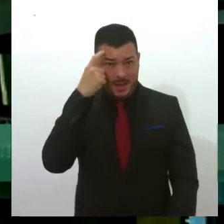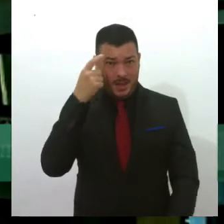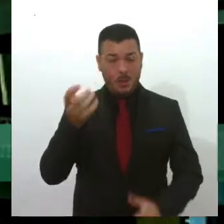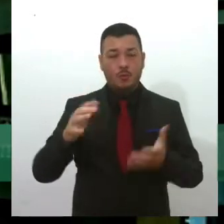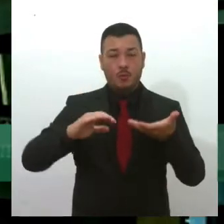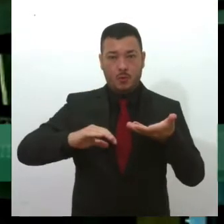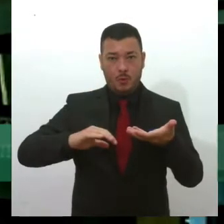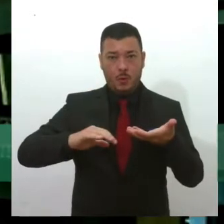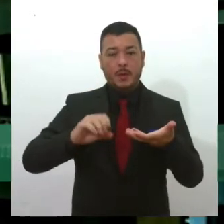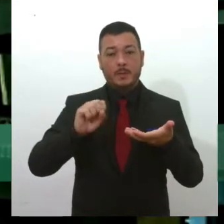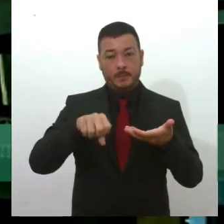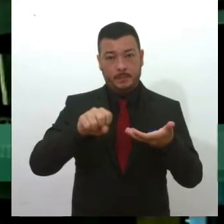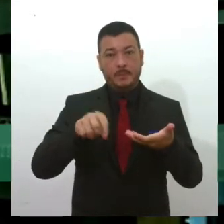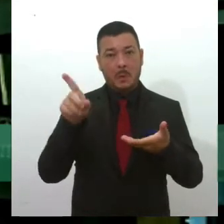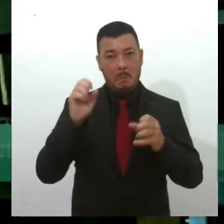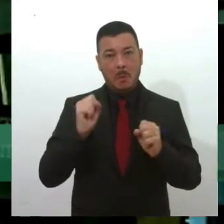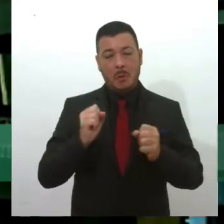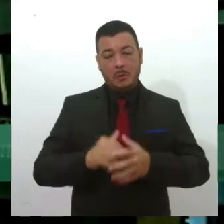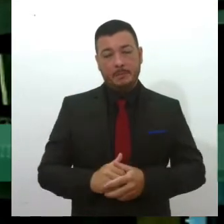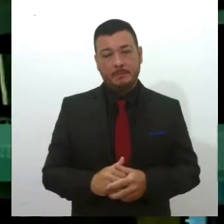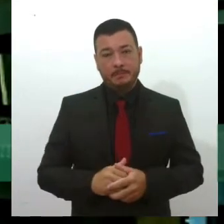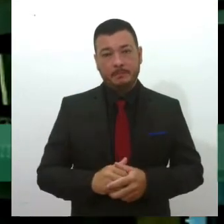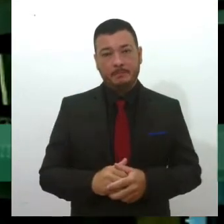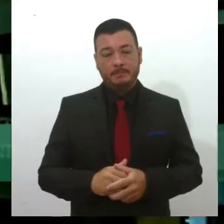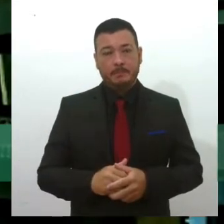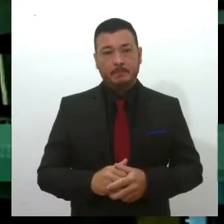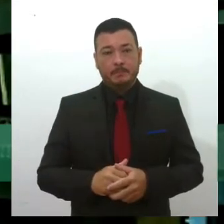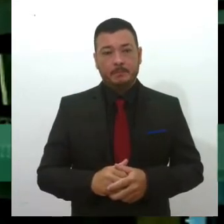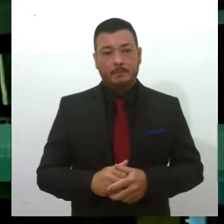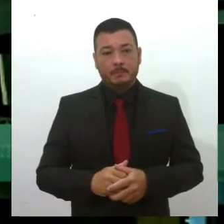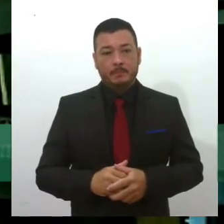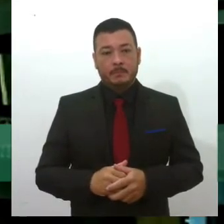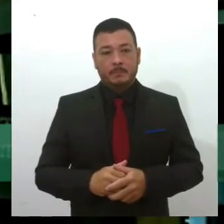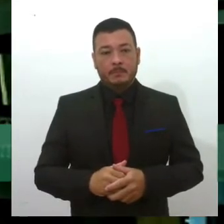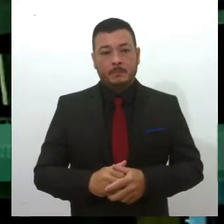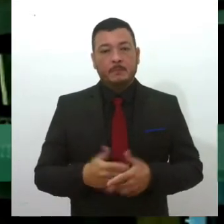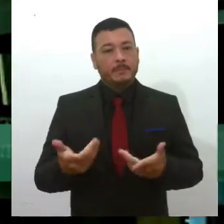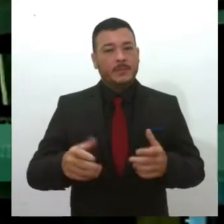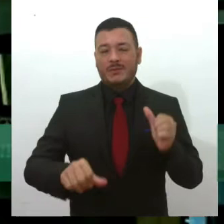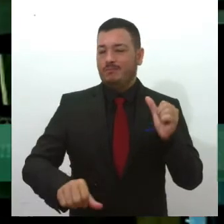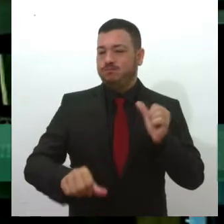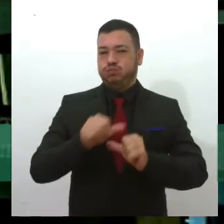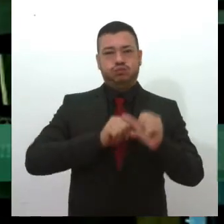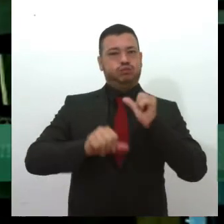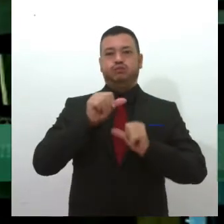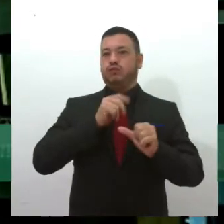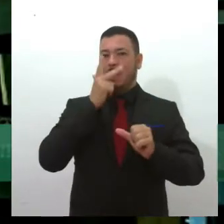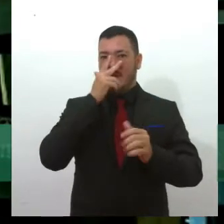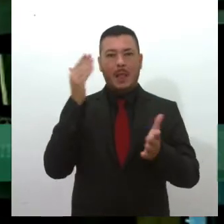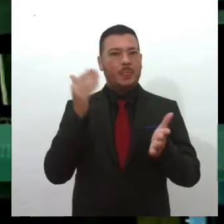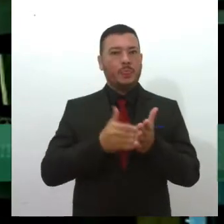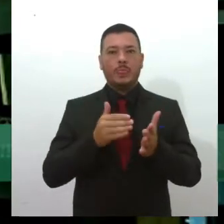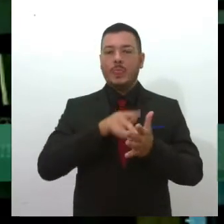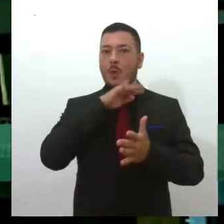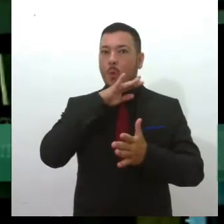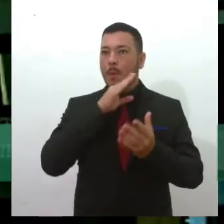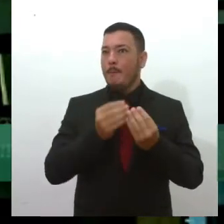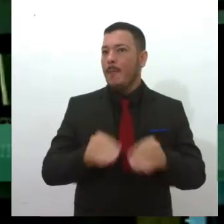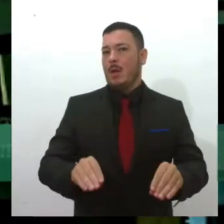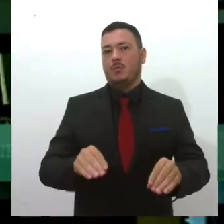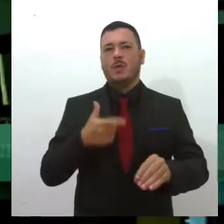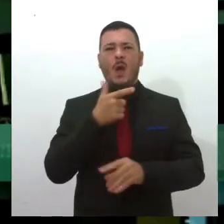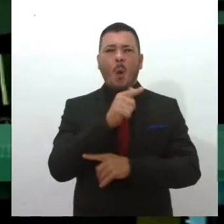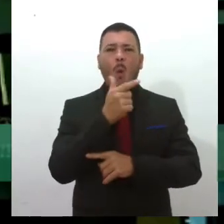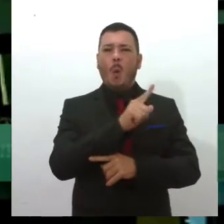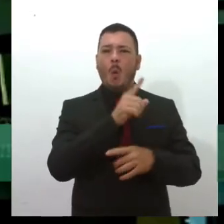possível. E foi isso que eles fizeram. Então, foi um retrocesso, e tem outros retrocessos também. Né? A gente poderia ficar